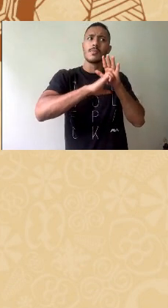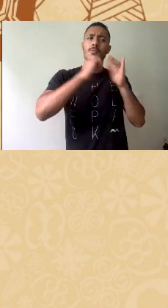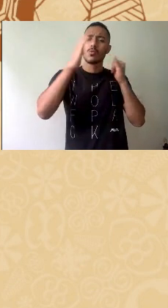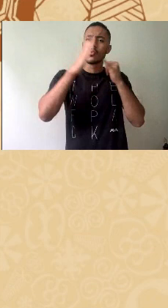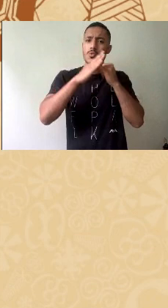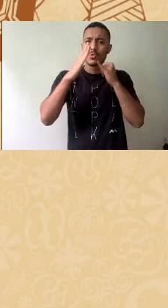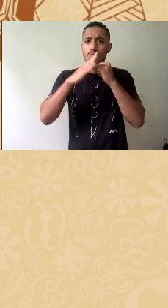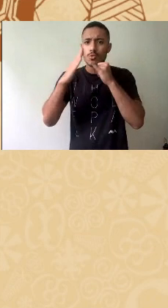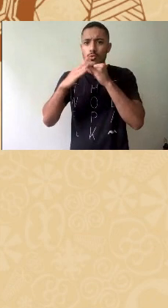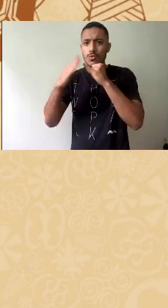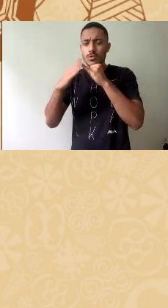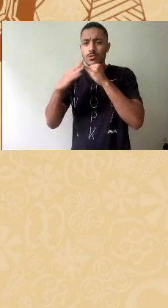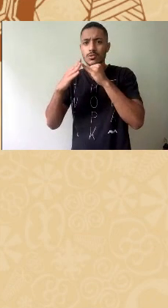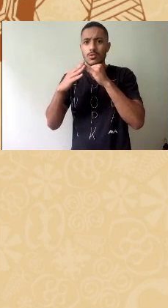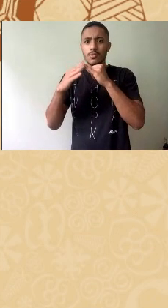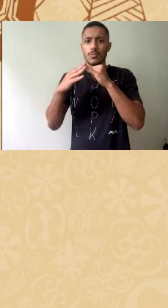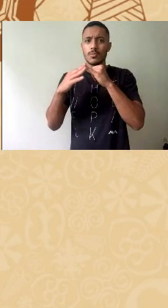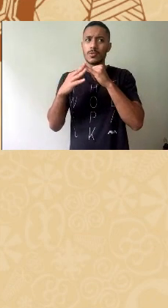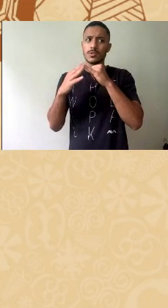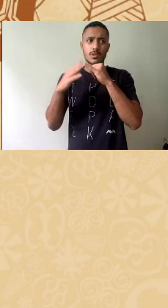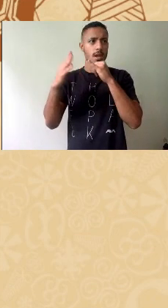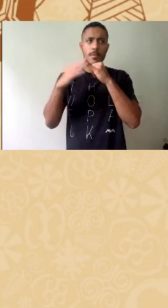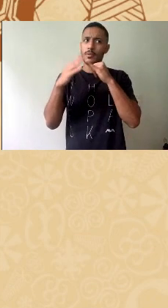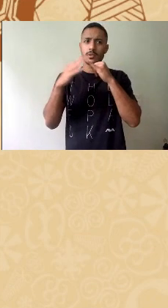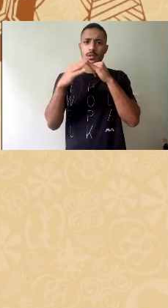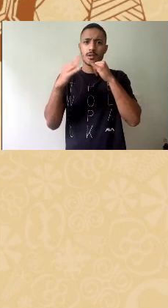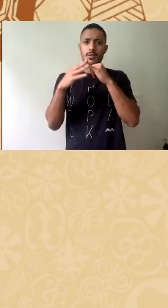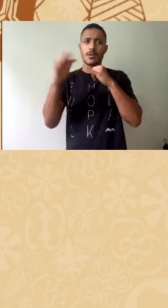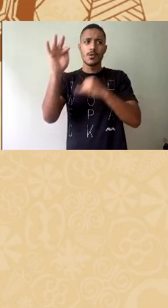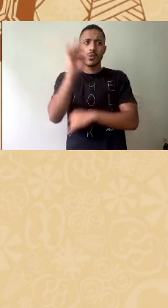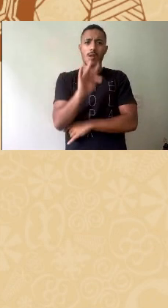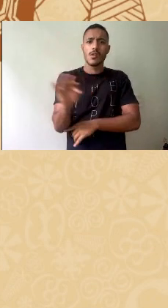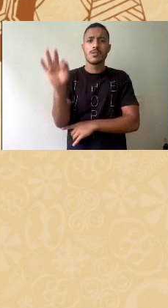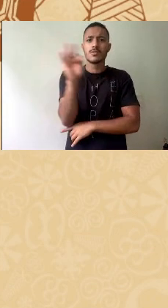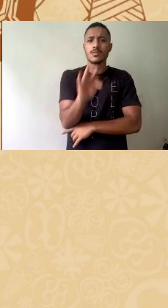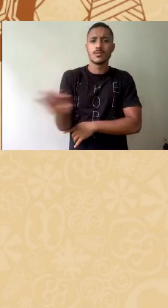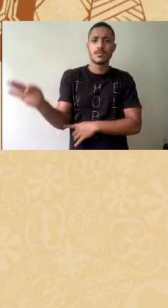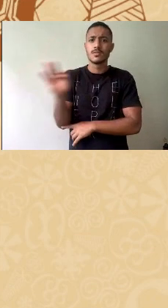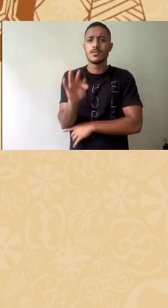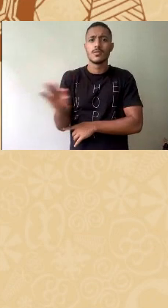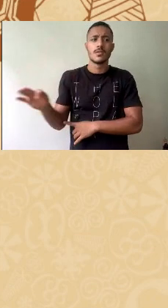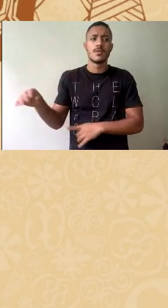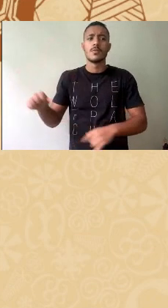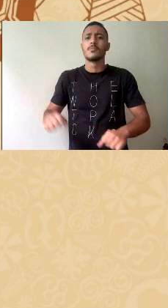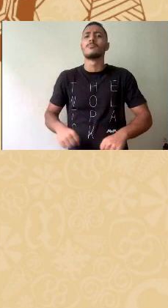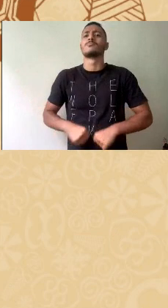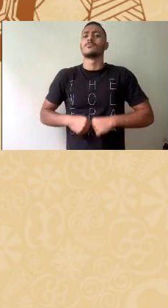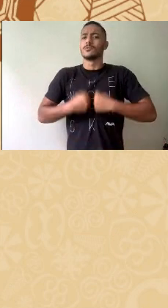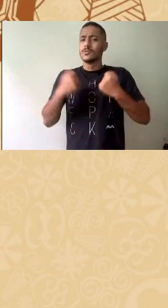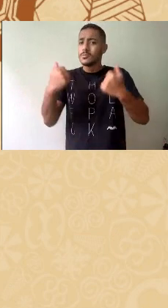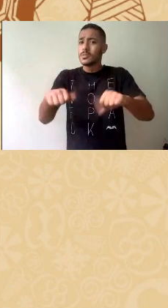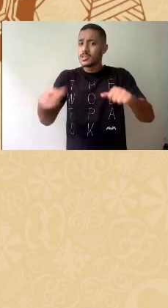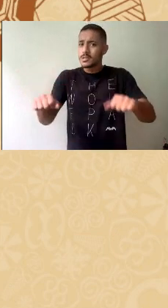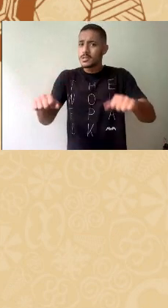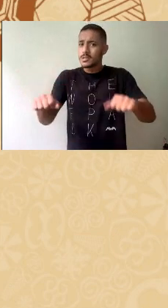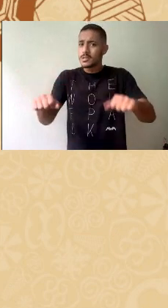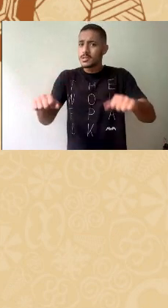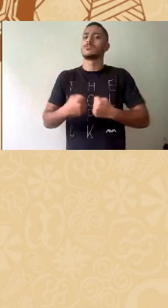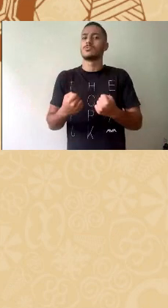não, como autarquia, né? Nós temos nossos limites, mas a gente tem que fazer esse enfrentamento, sim, aqui dentro.